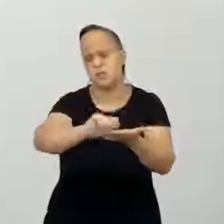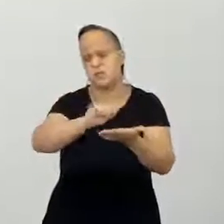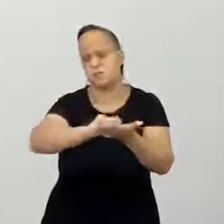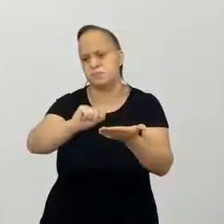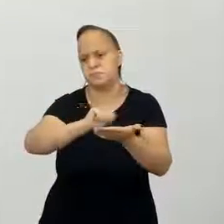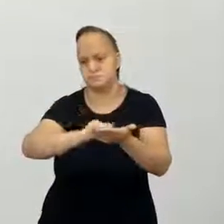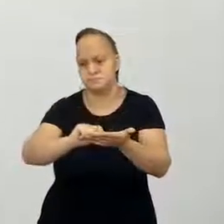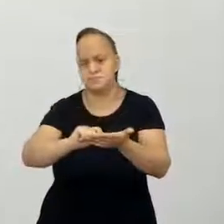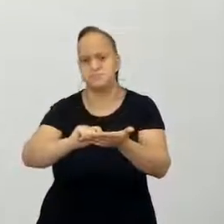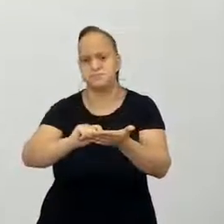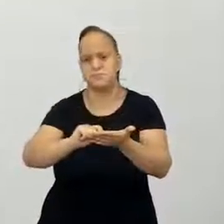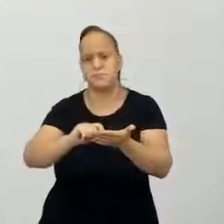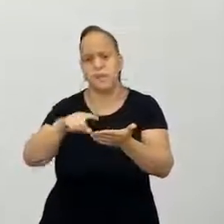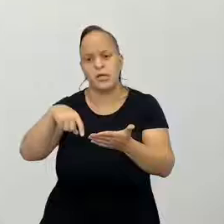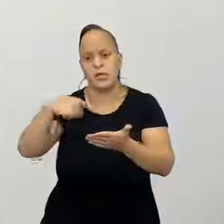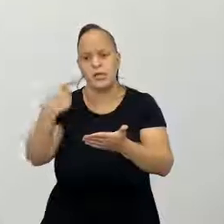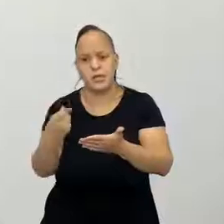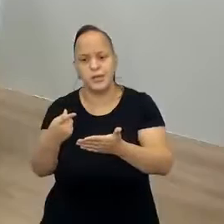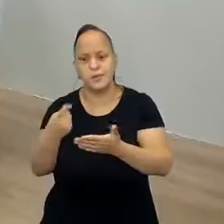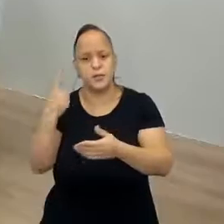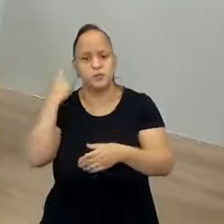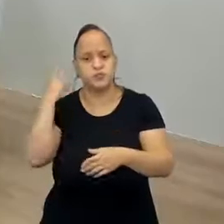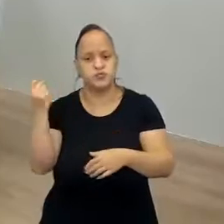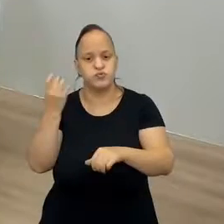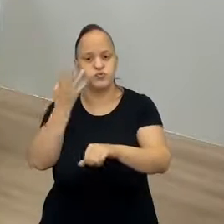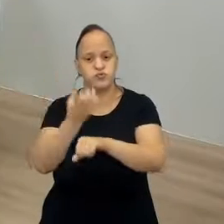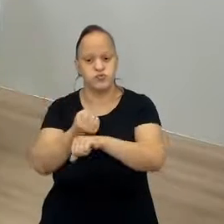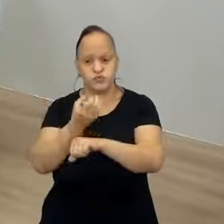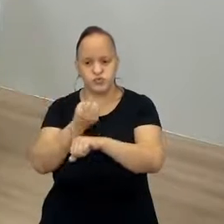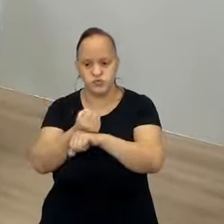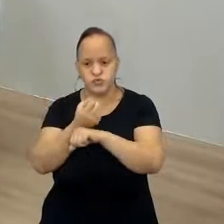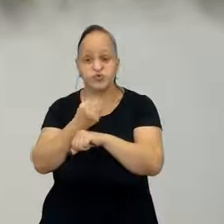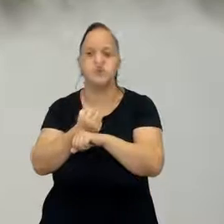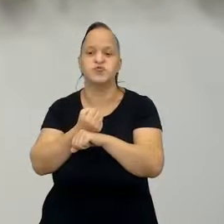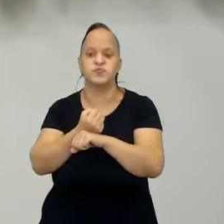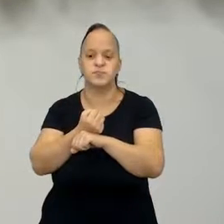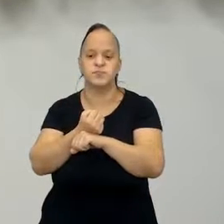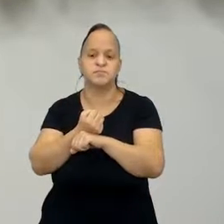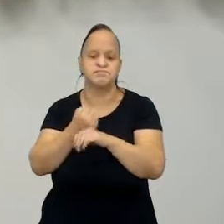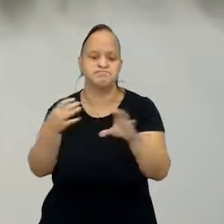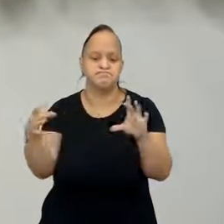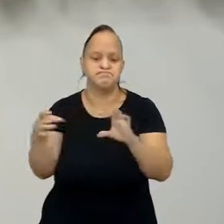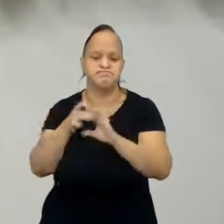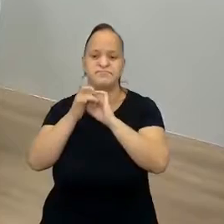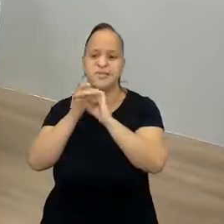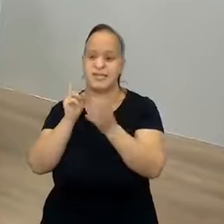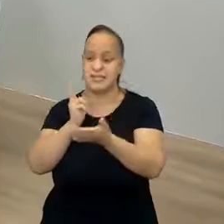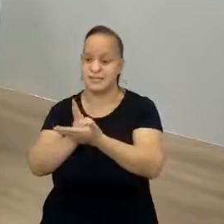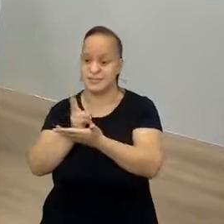para a gente fazer o podcast. Correto, fazendo essa relação, essa interligação.